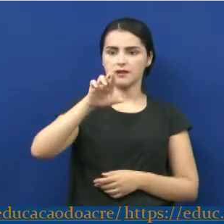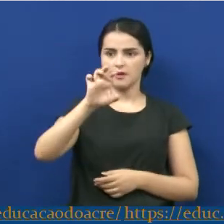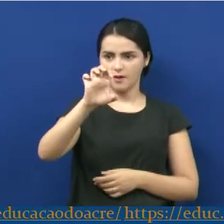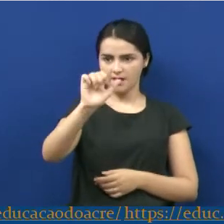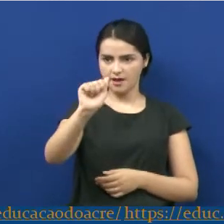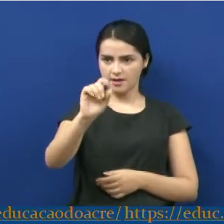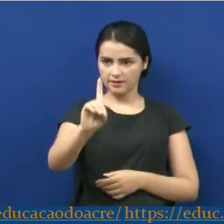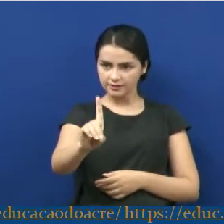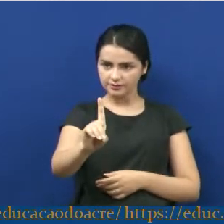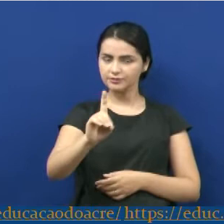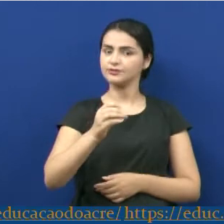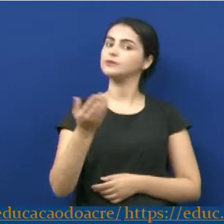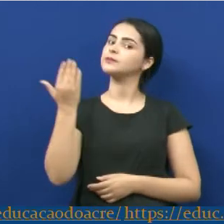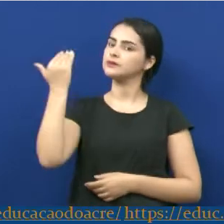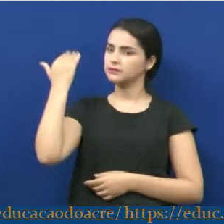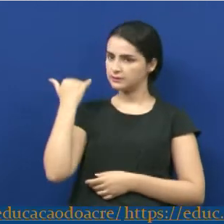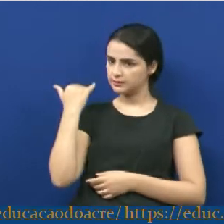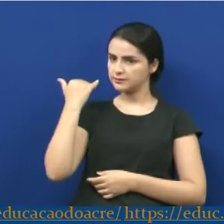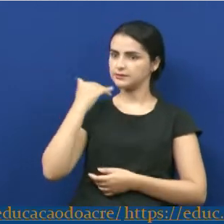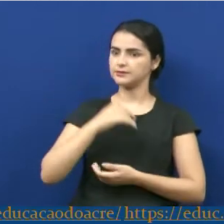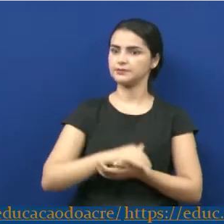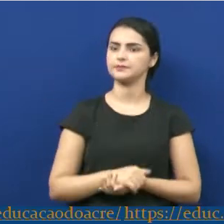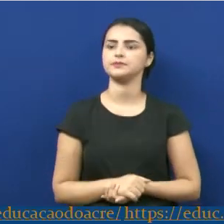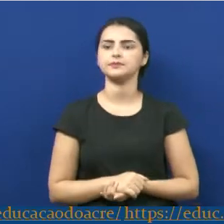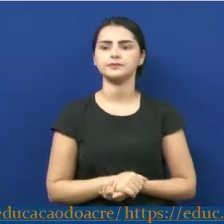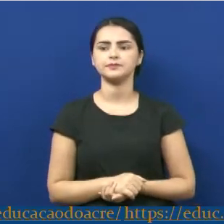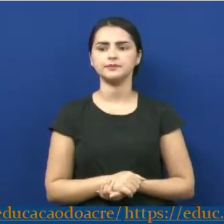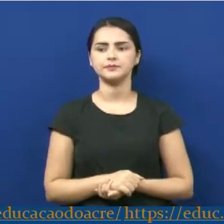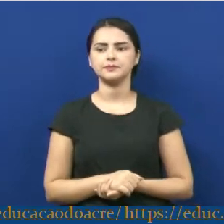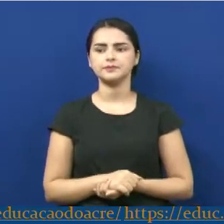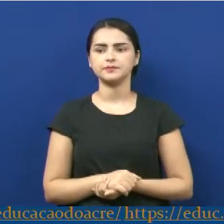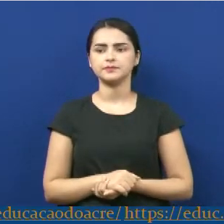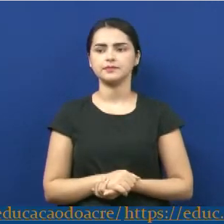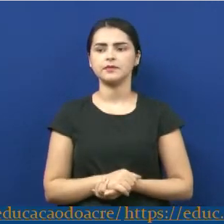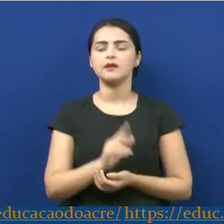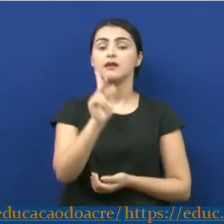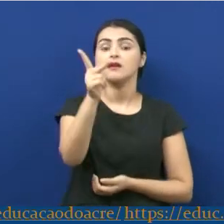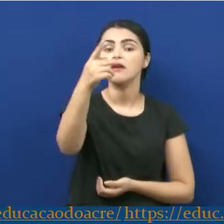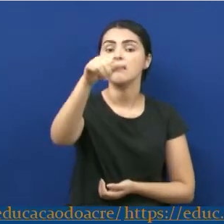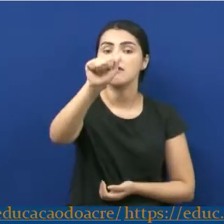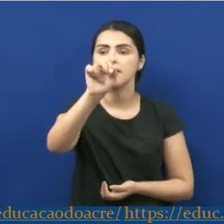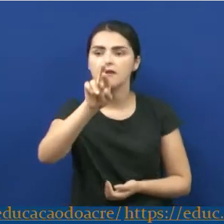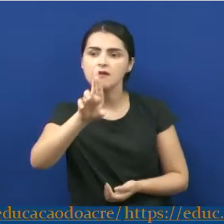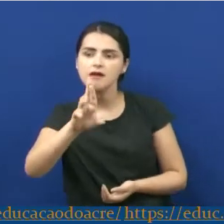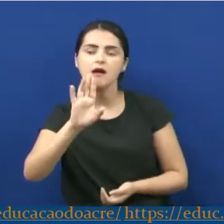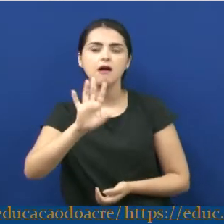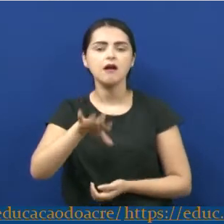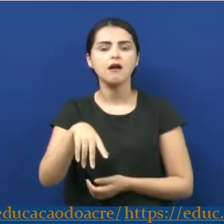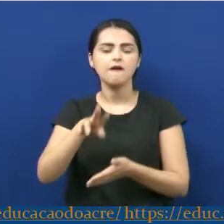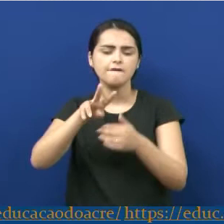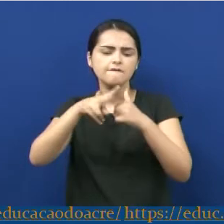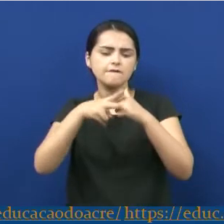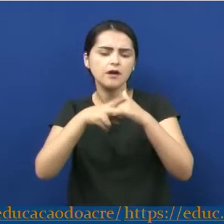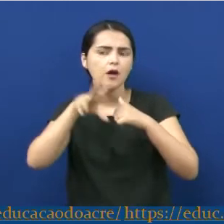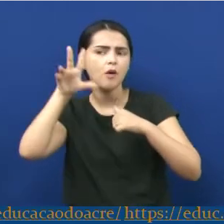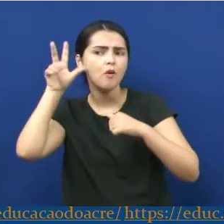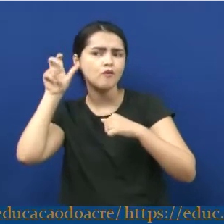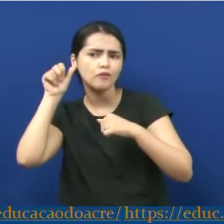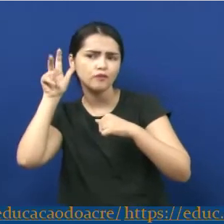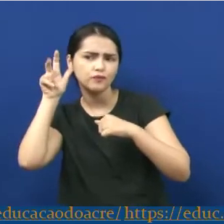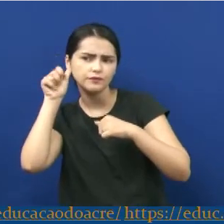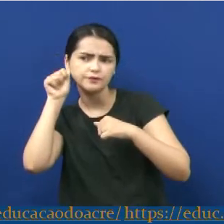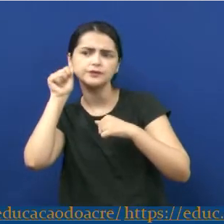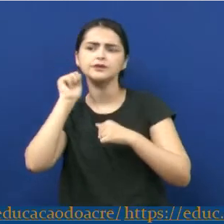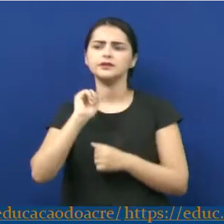passado. Read no presente, read no passado. Hear, o verbo ouvir.